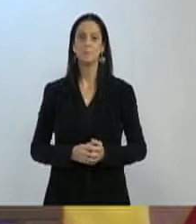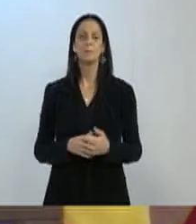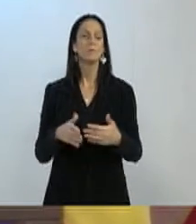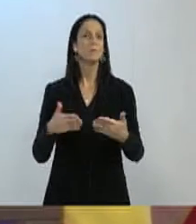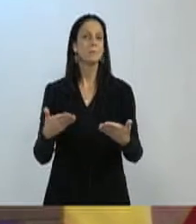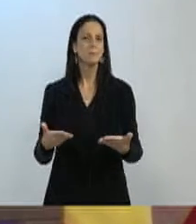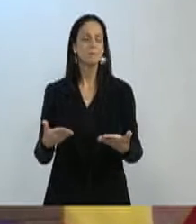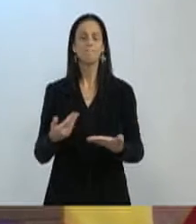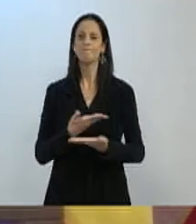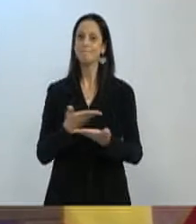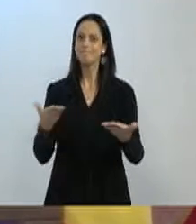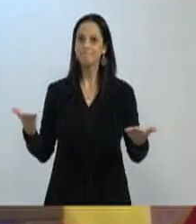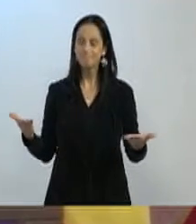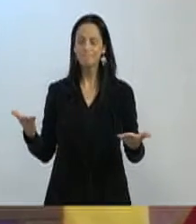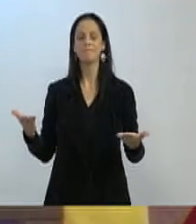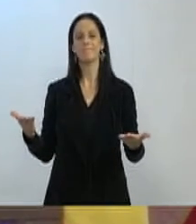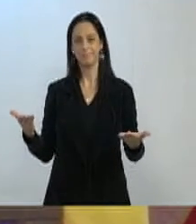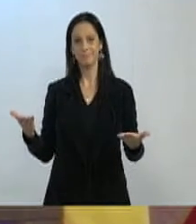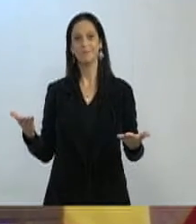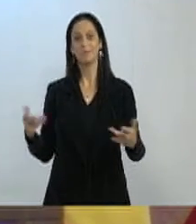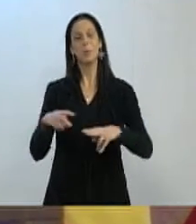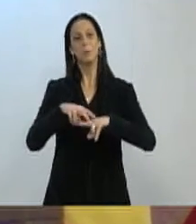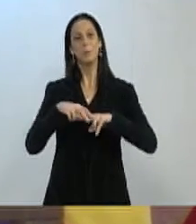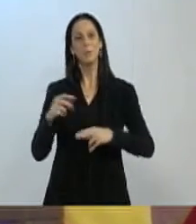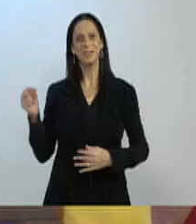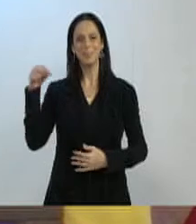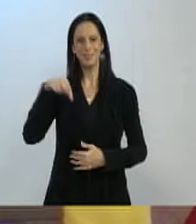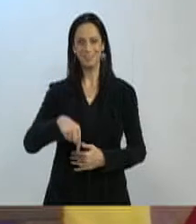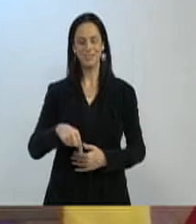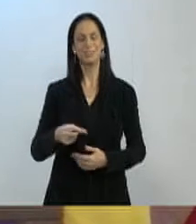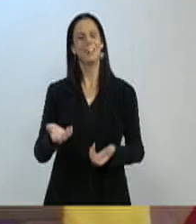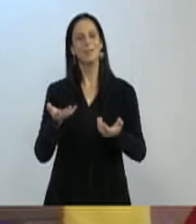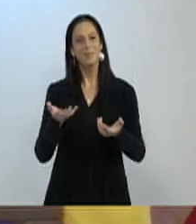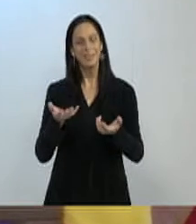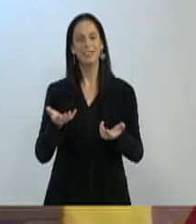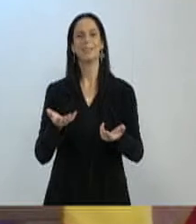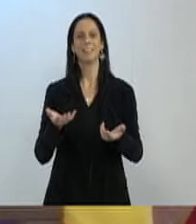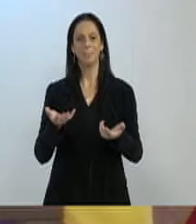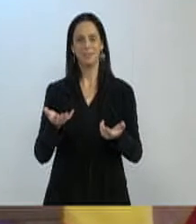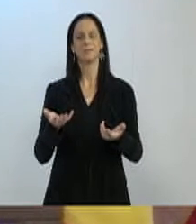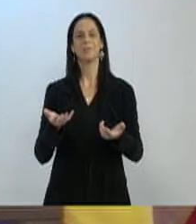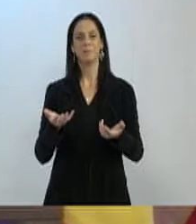Então, senhores, era isso que eu gostaria de